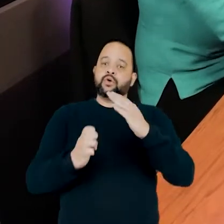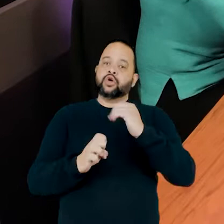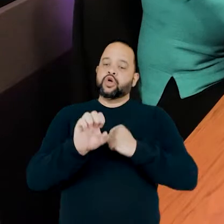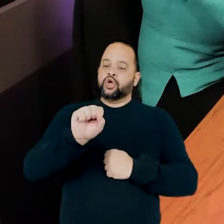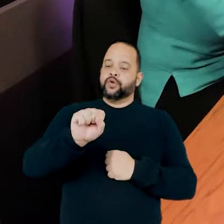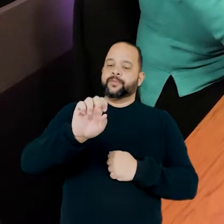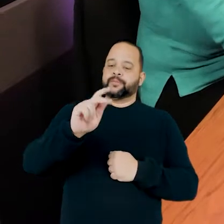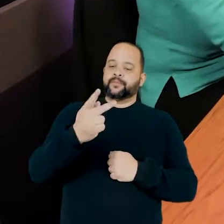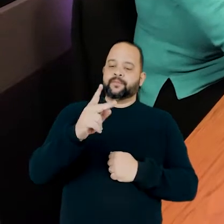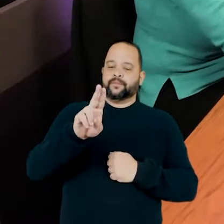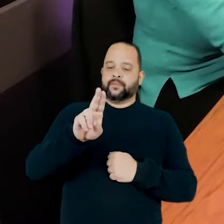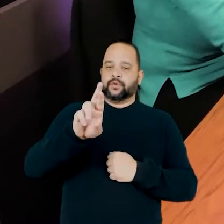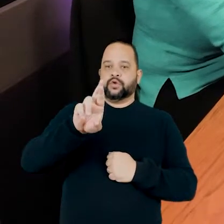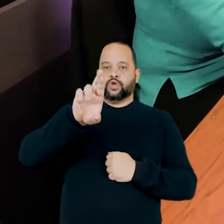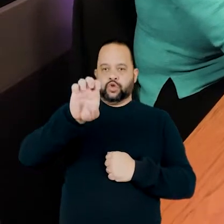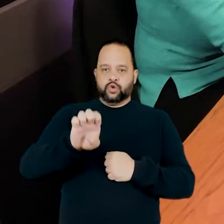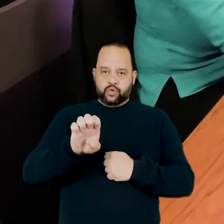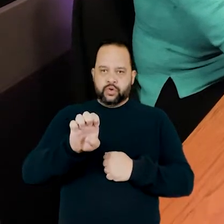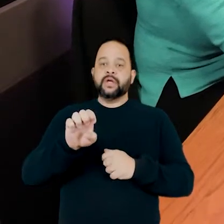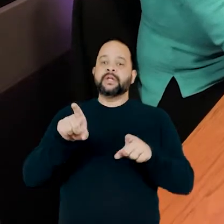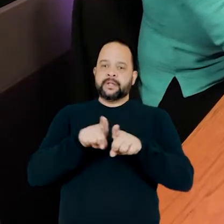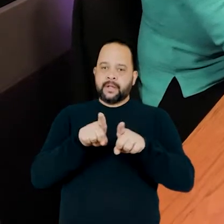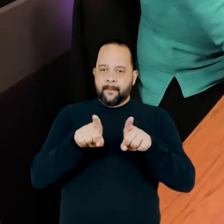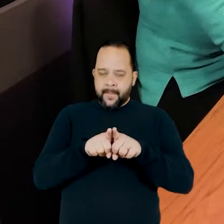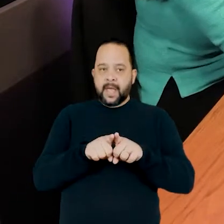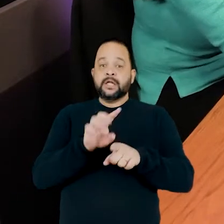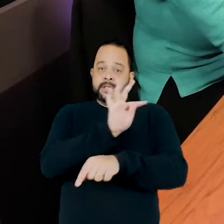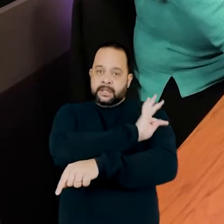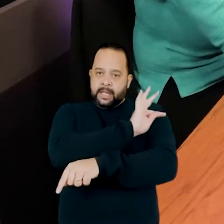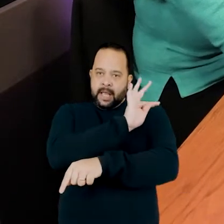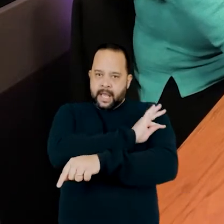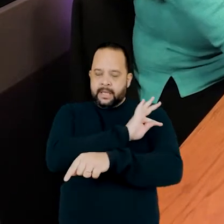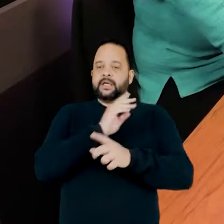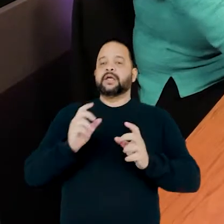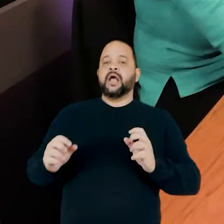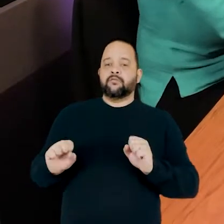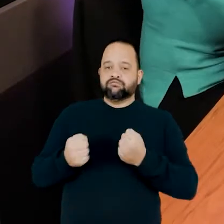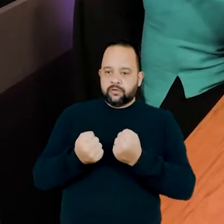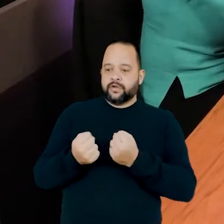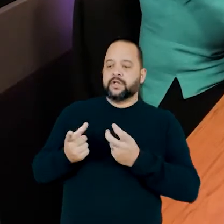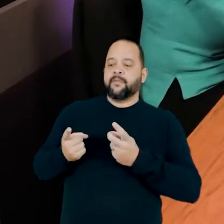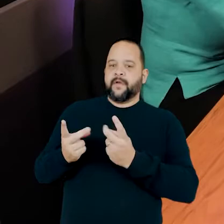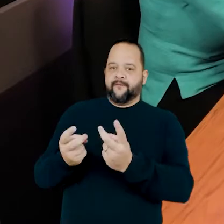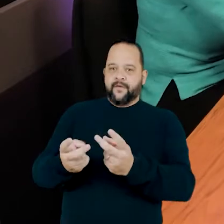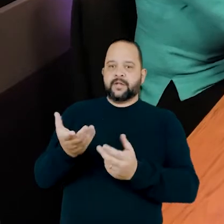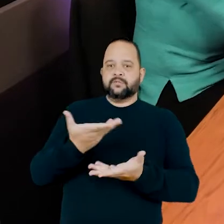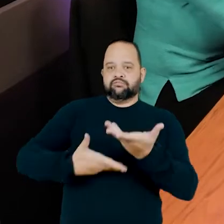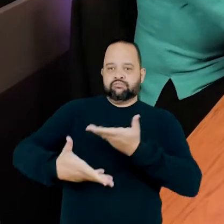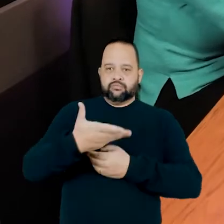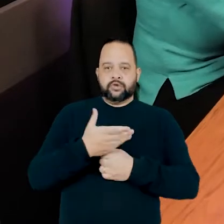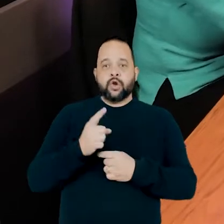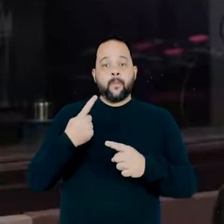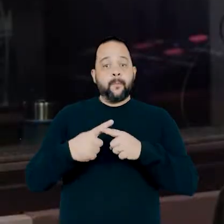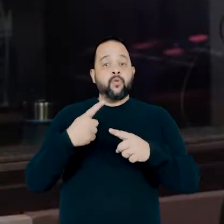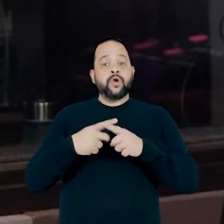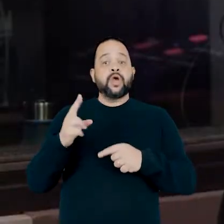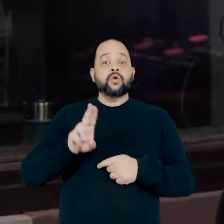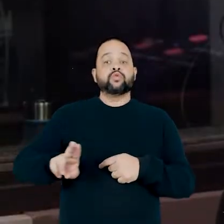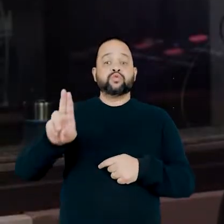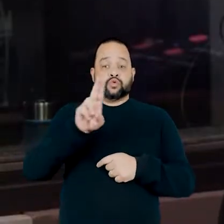não, né? E a defesa técnica daquele produto e a defesa de vendas, né? Por que colocar aquele produto naquele projeto.